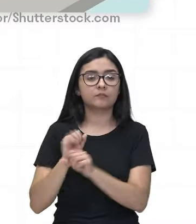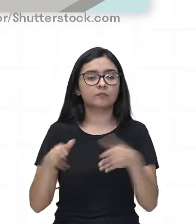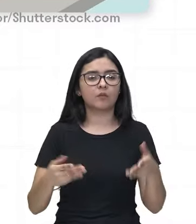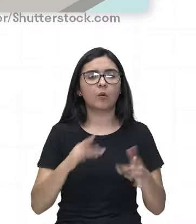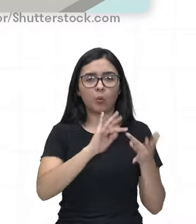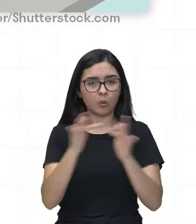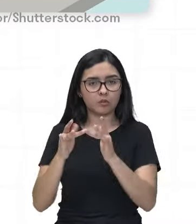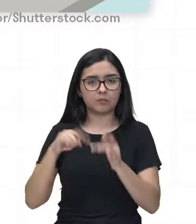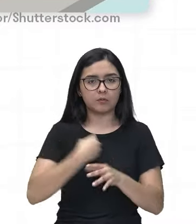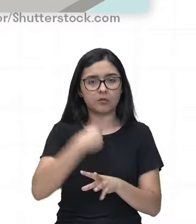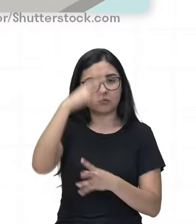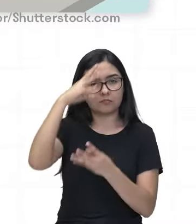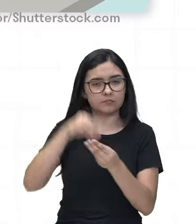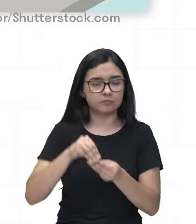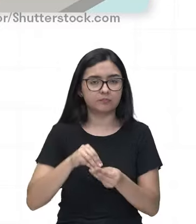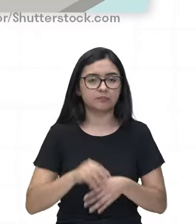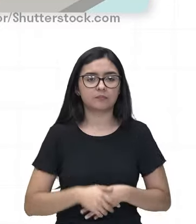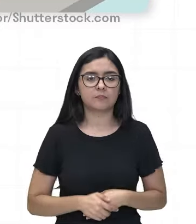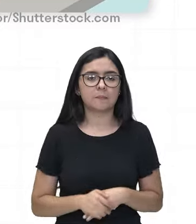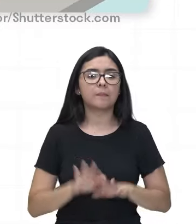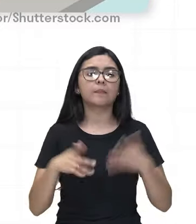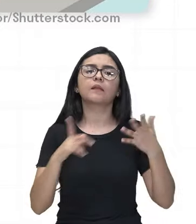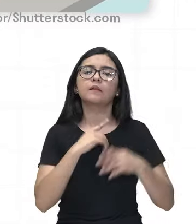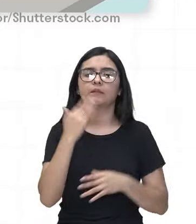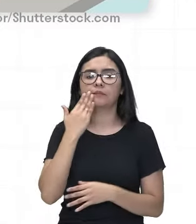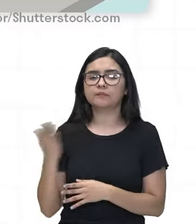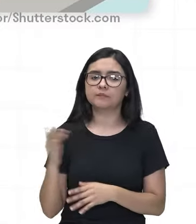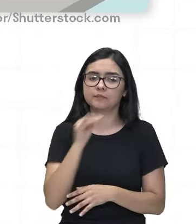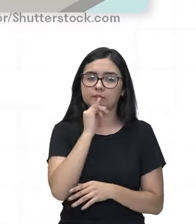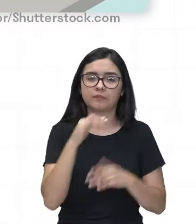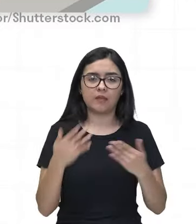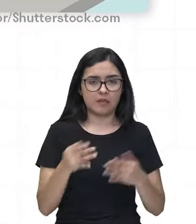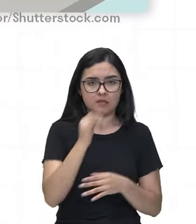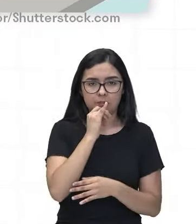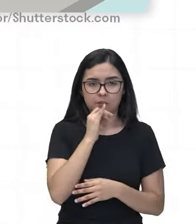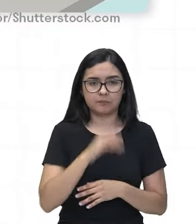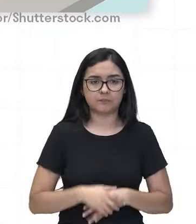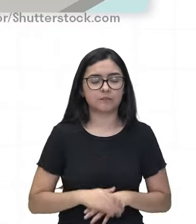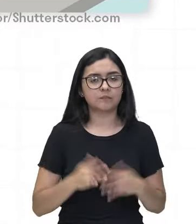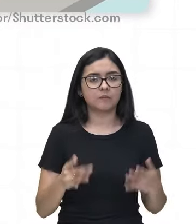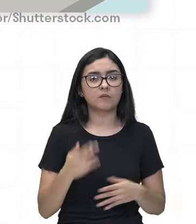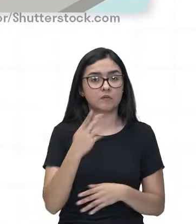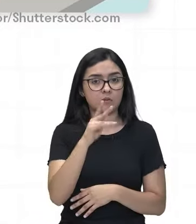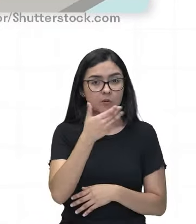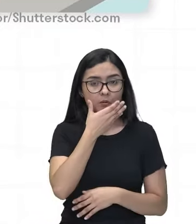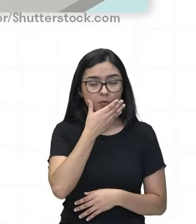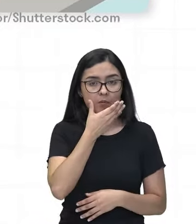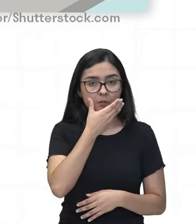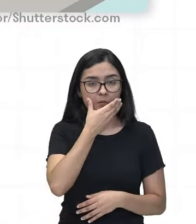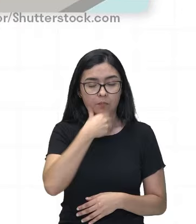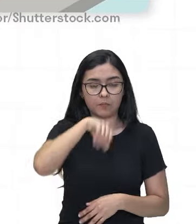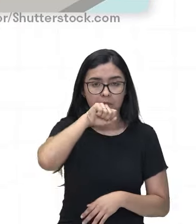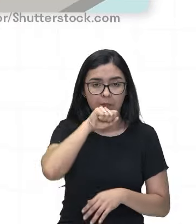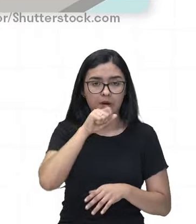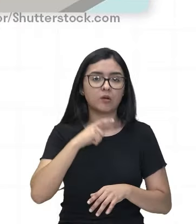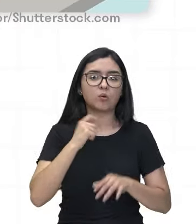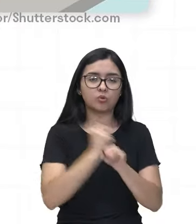possamos compreender esta ideia. Bom, nós temos assim, ó, vamos supor que seu pai decidiu colocar lajota em sua